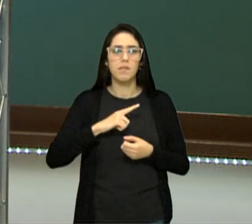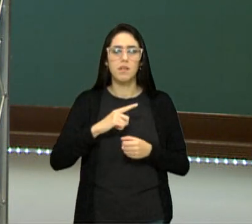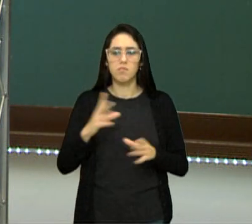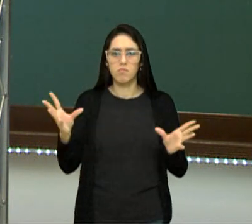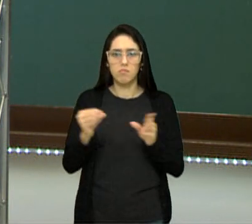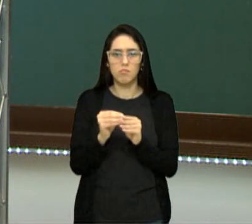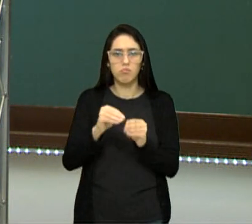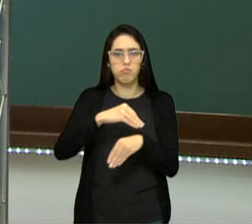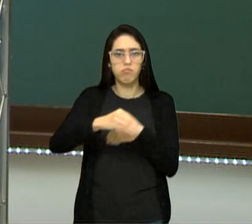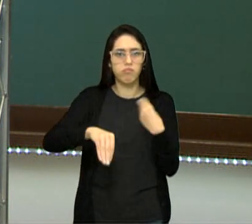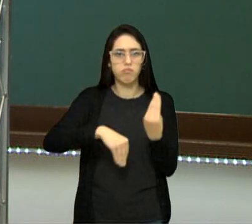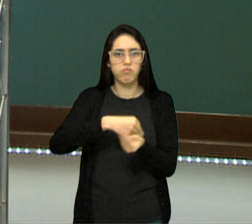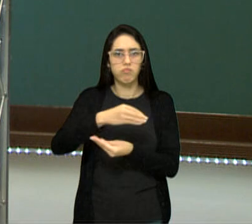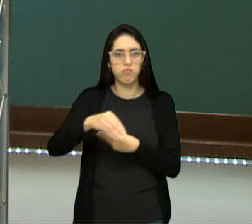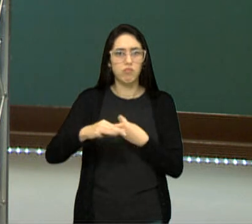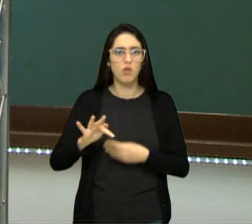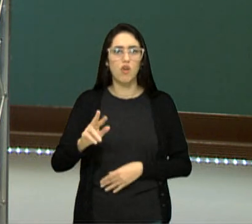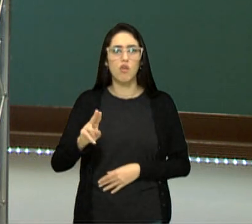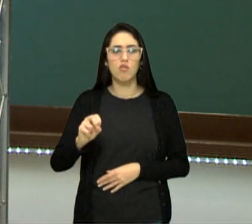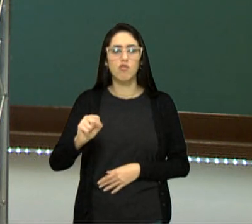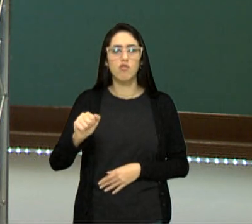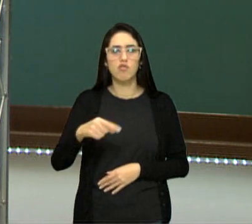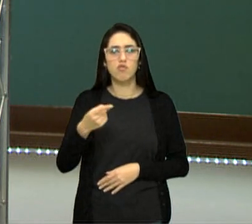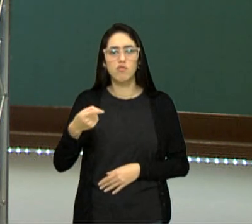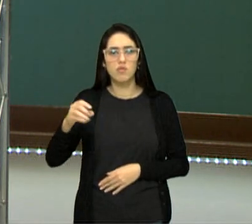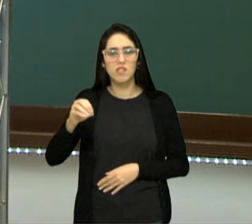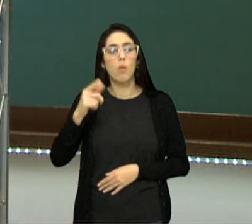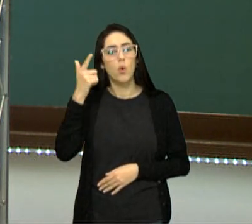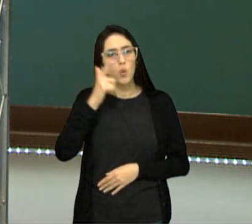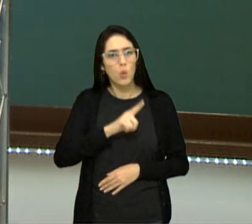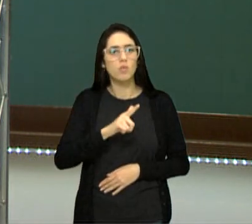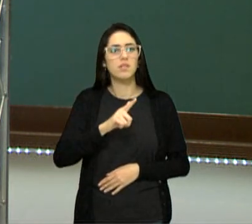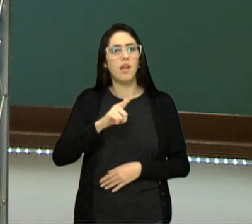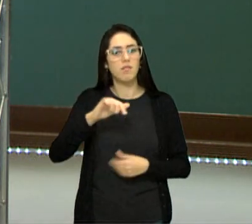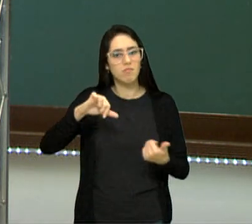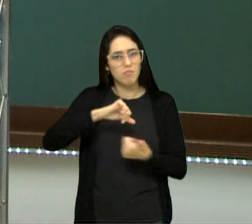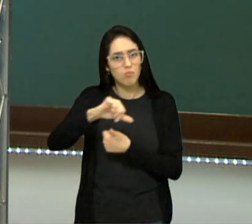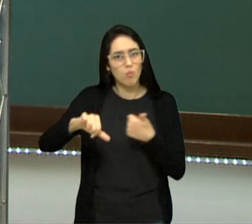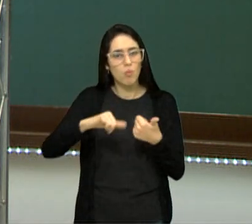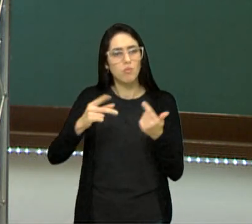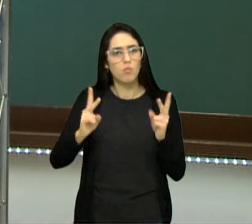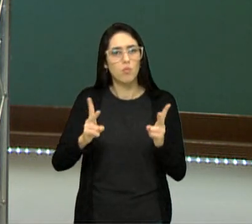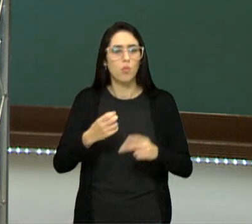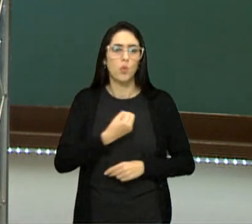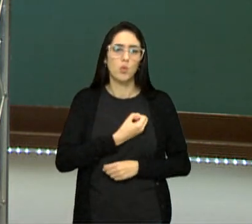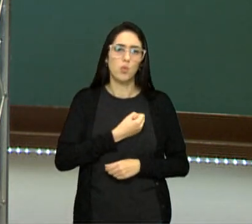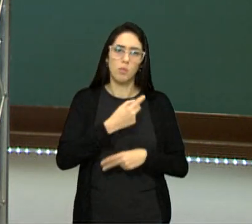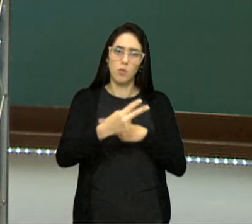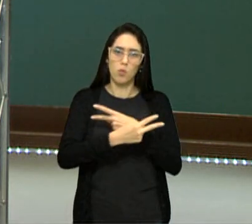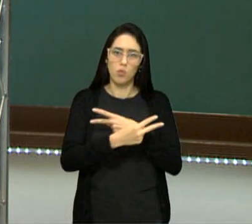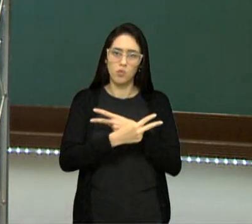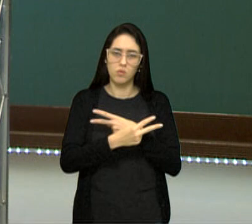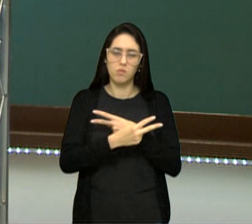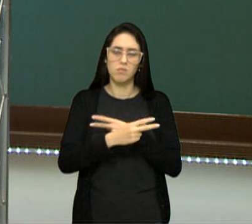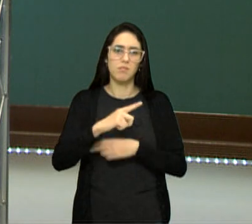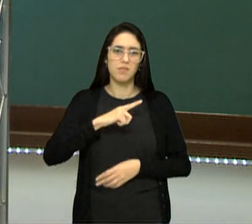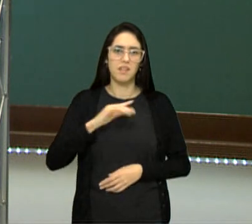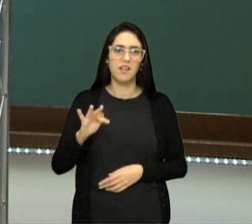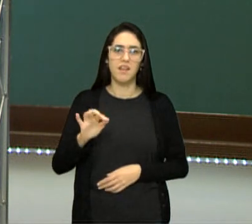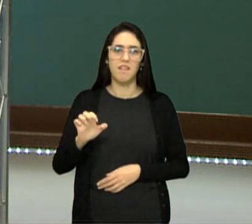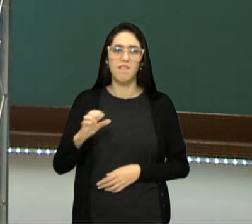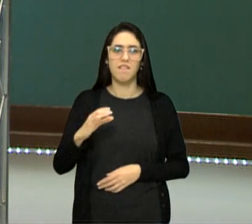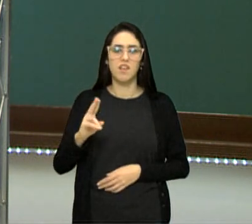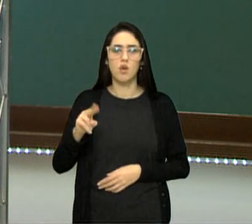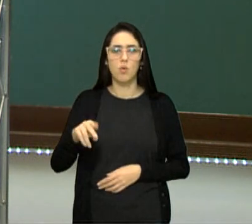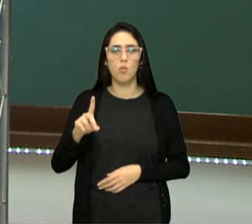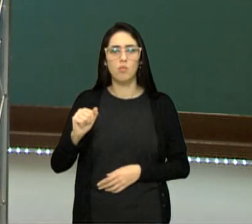ela consiga restabelecer esse número de cromossomos, considerando ali dentro de um processo de fecundação, né? Como